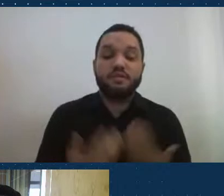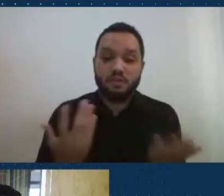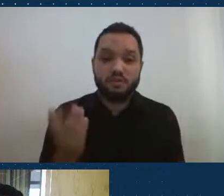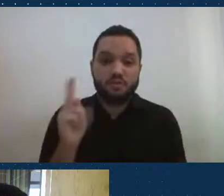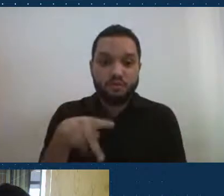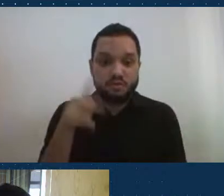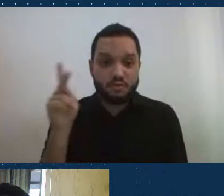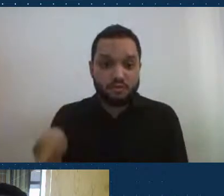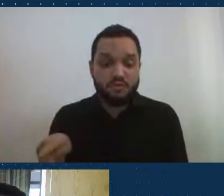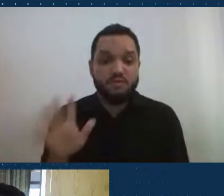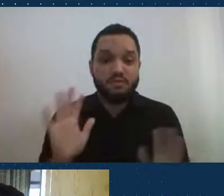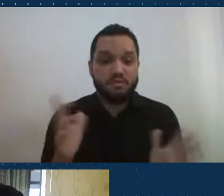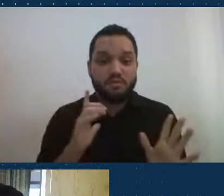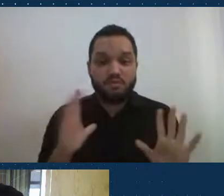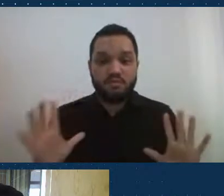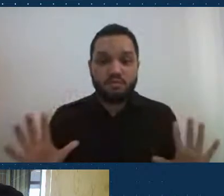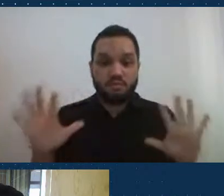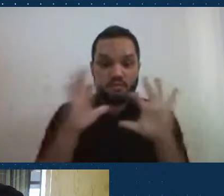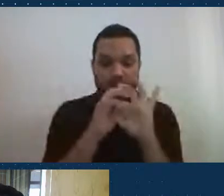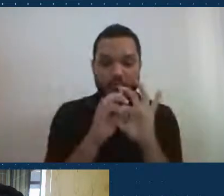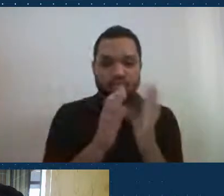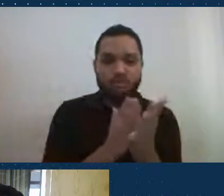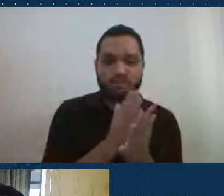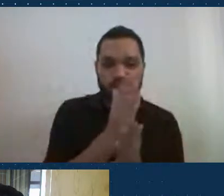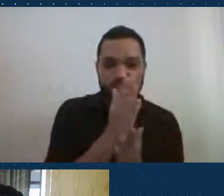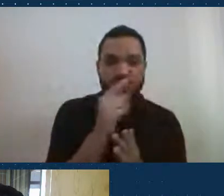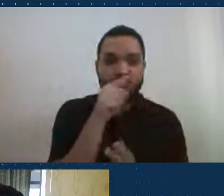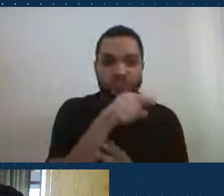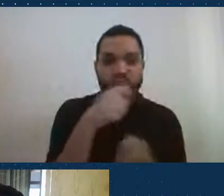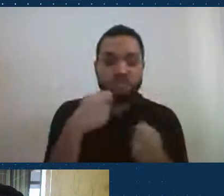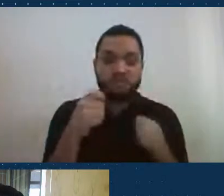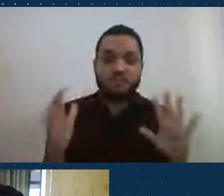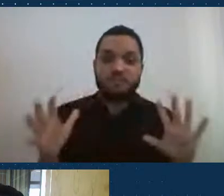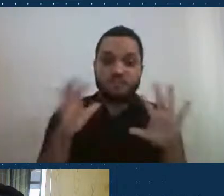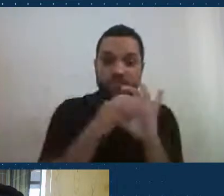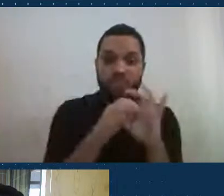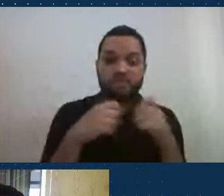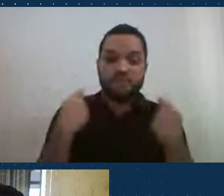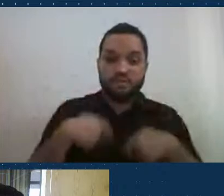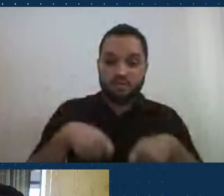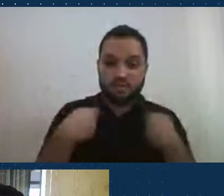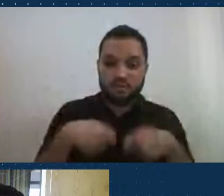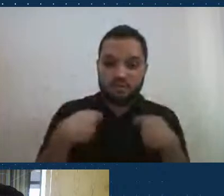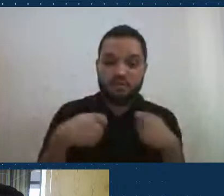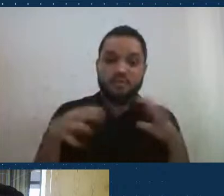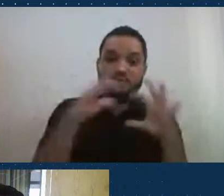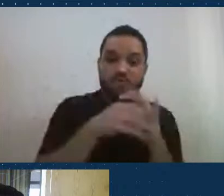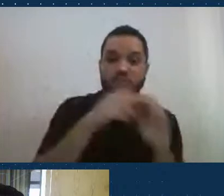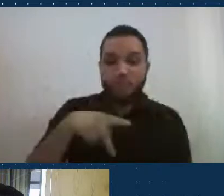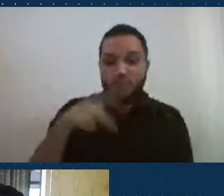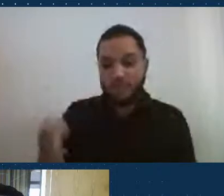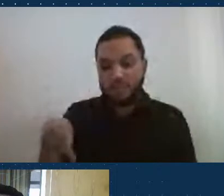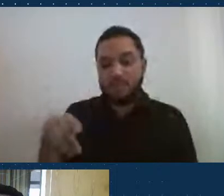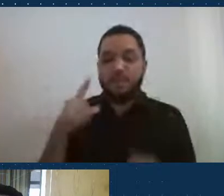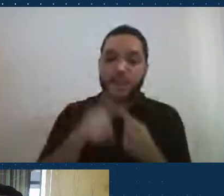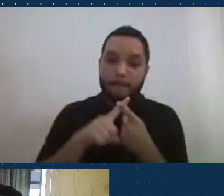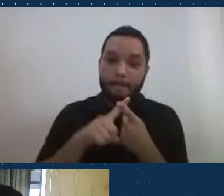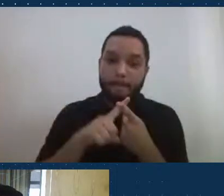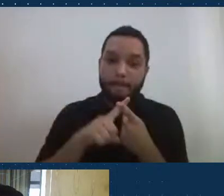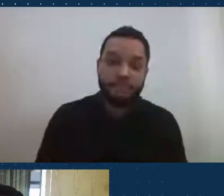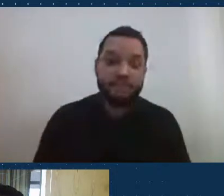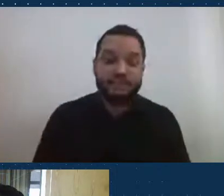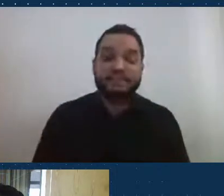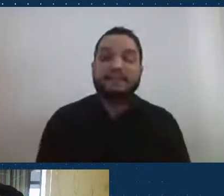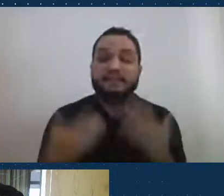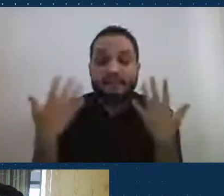maneira, já está vinculado à linha. E você, para se vincular à linha, também tem que estar vinculado aos professores da linha. Então, de alguma maneira,